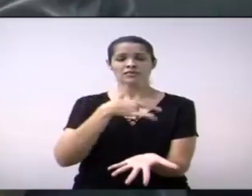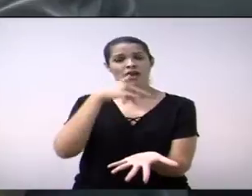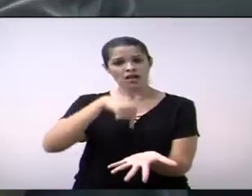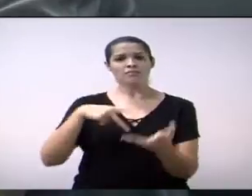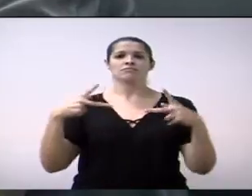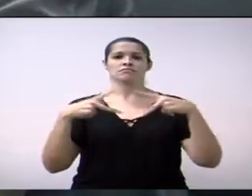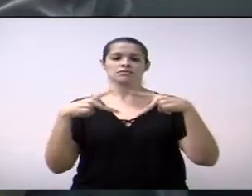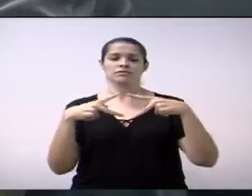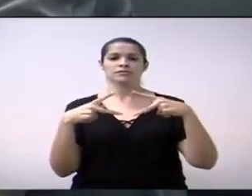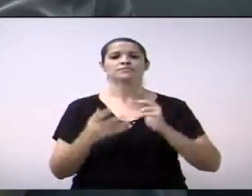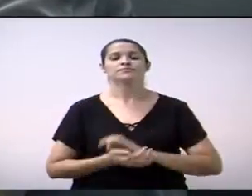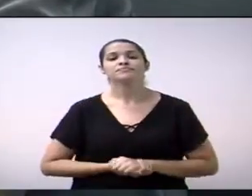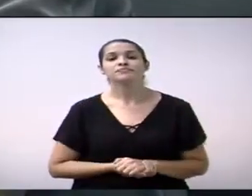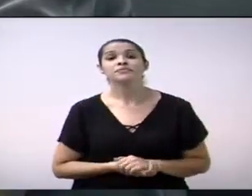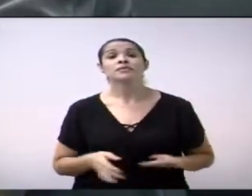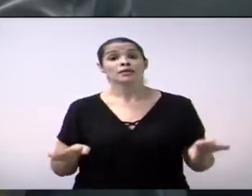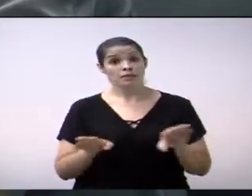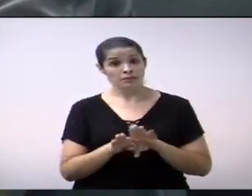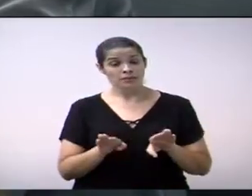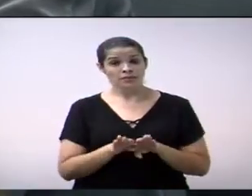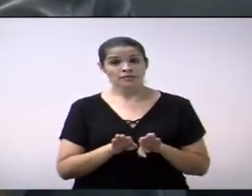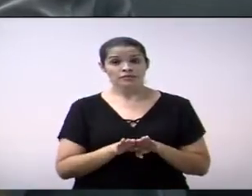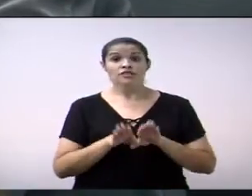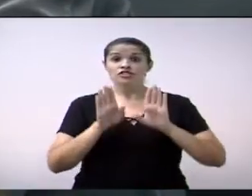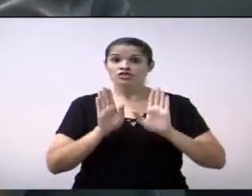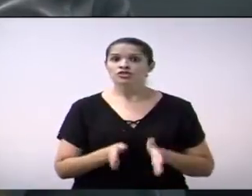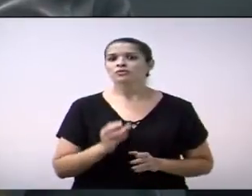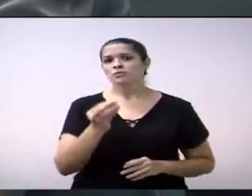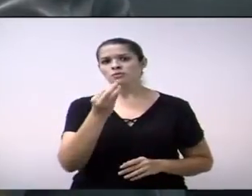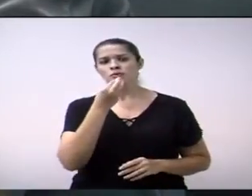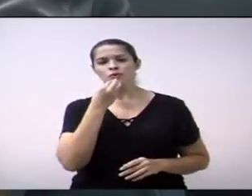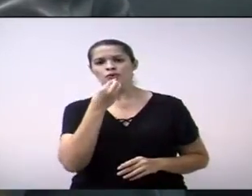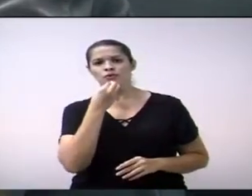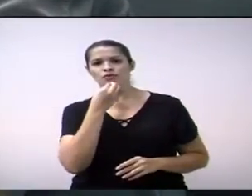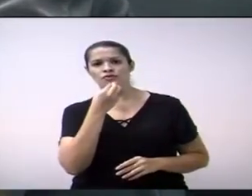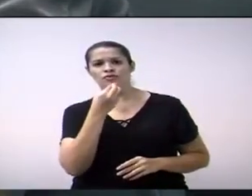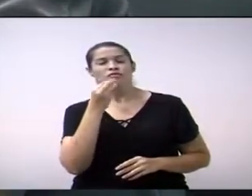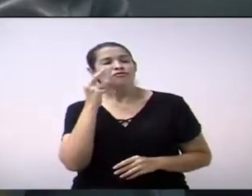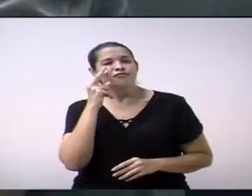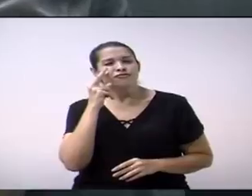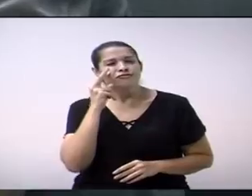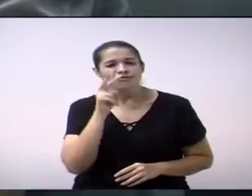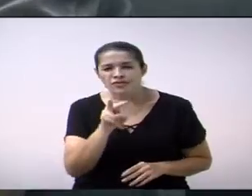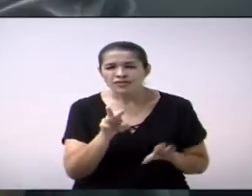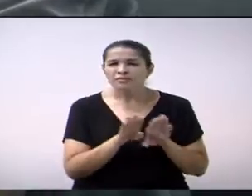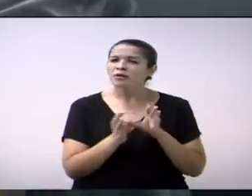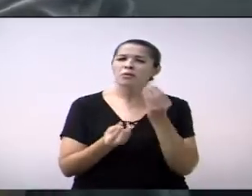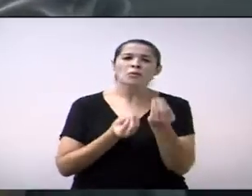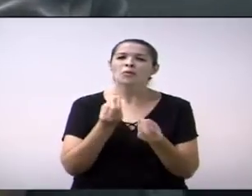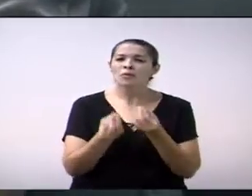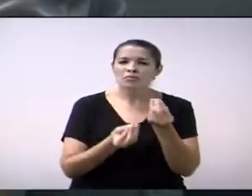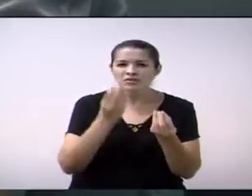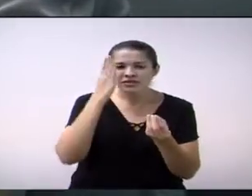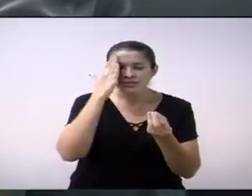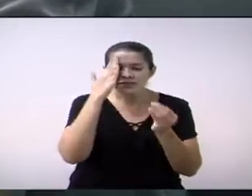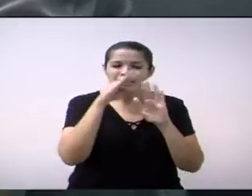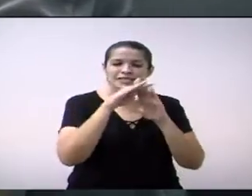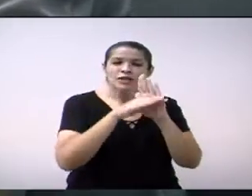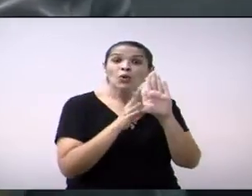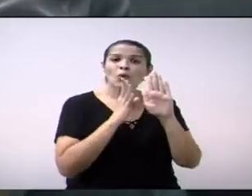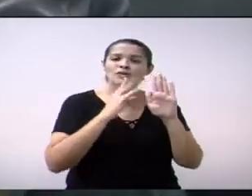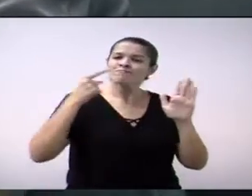Também a gente teve a oportunidade de ver e saber como funcionam as emendas